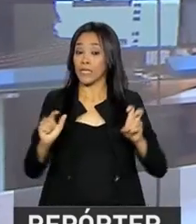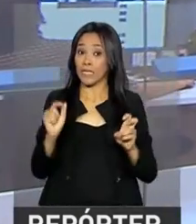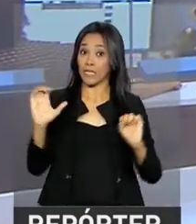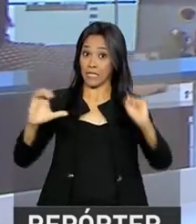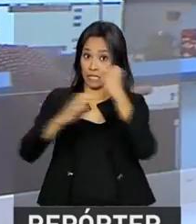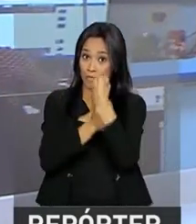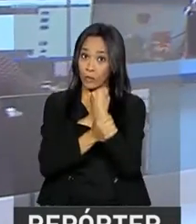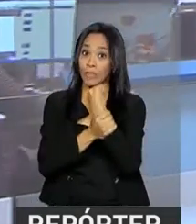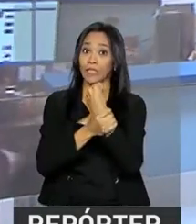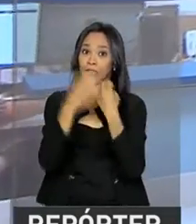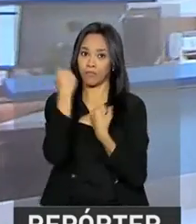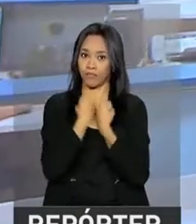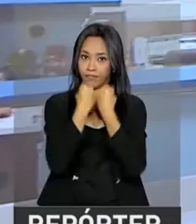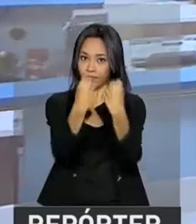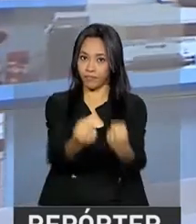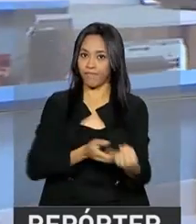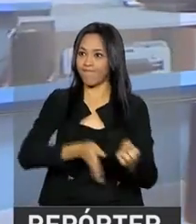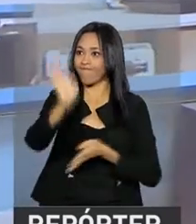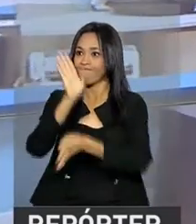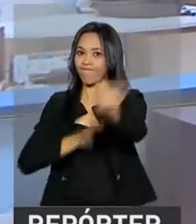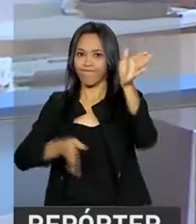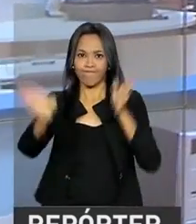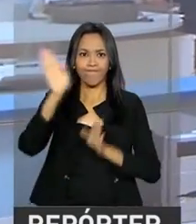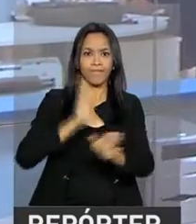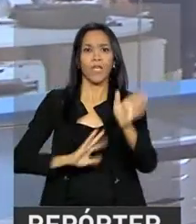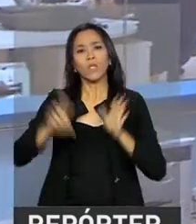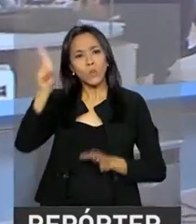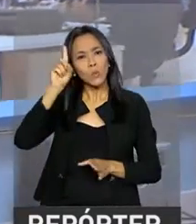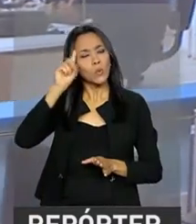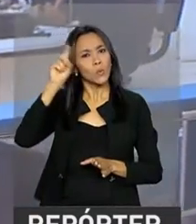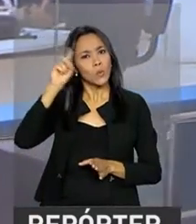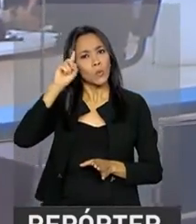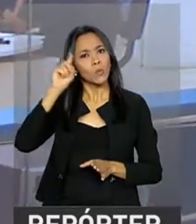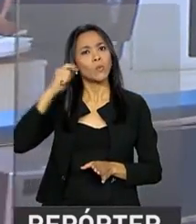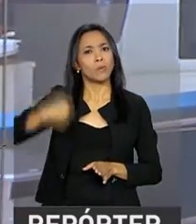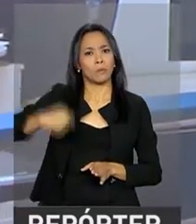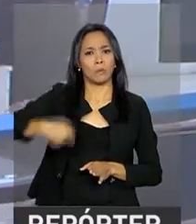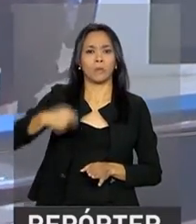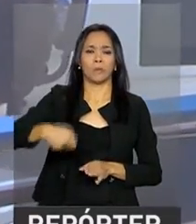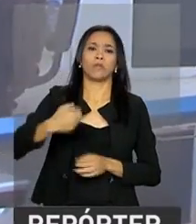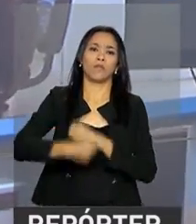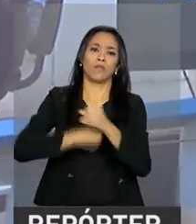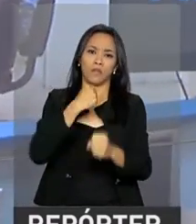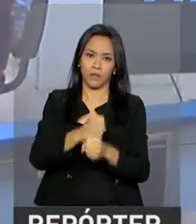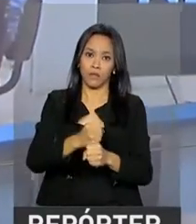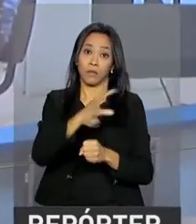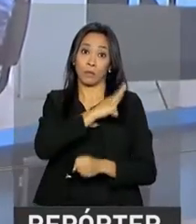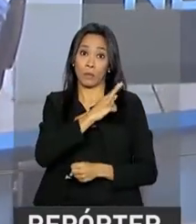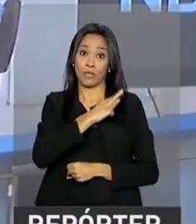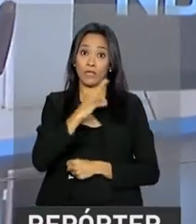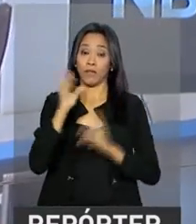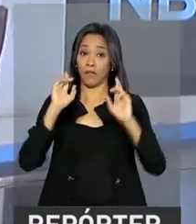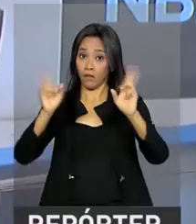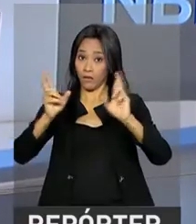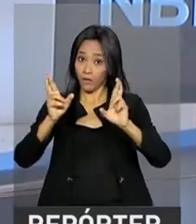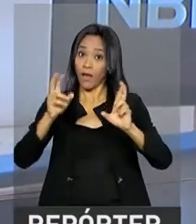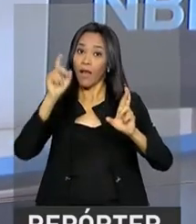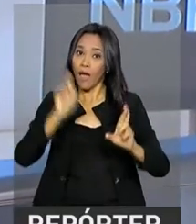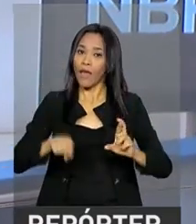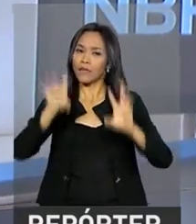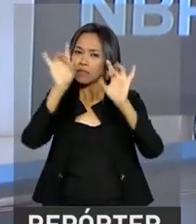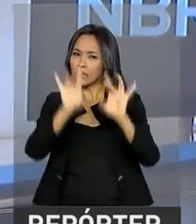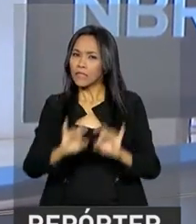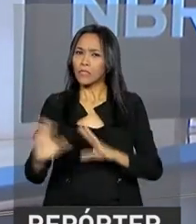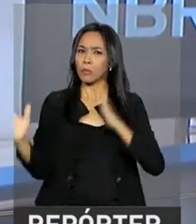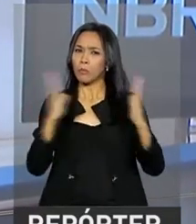nas estradas. Além das ações de rotina, todos os anos, a Polícia Rodoviária Federal faz operações especiais